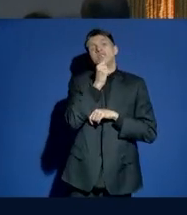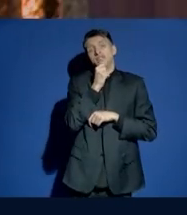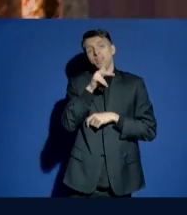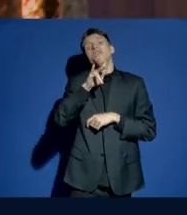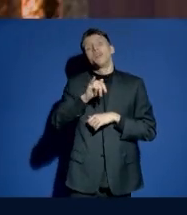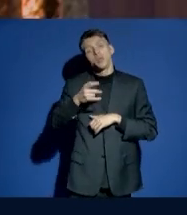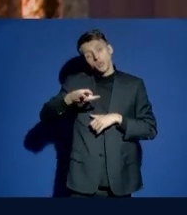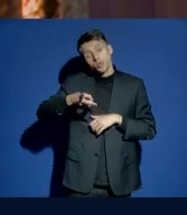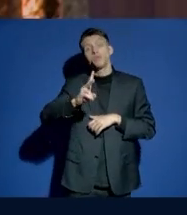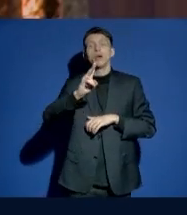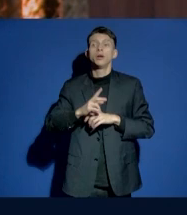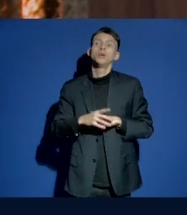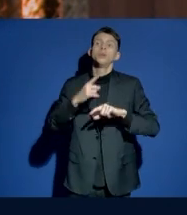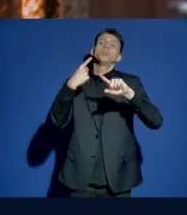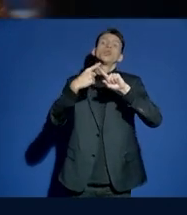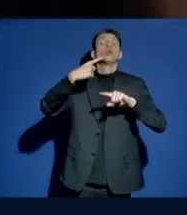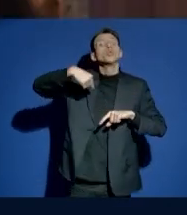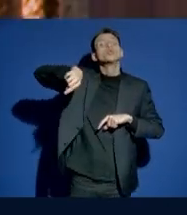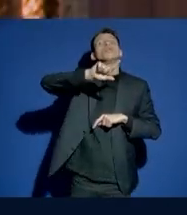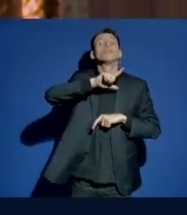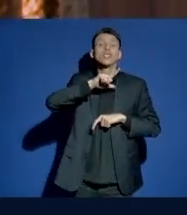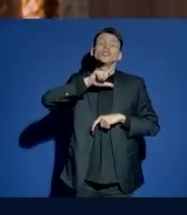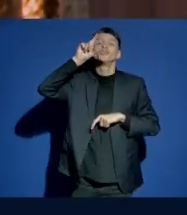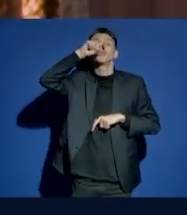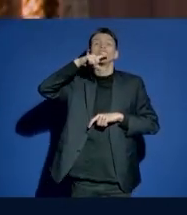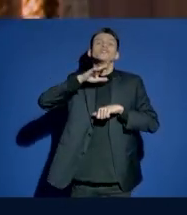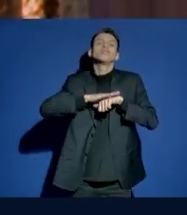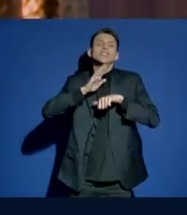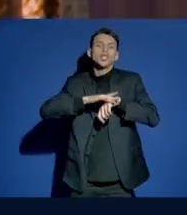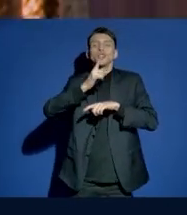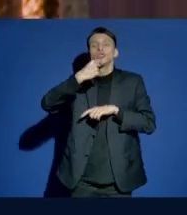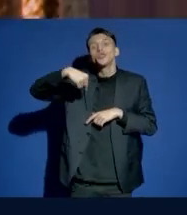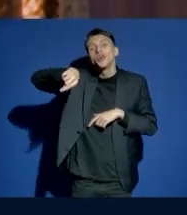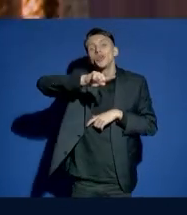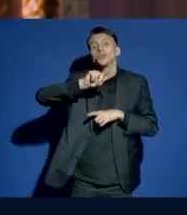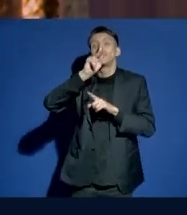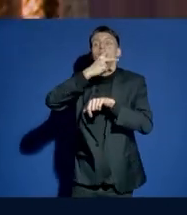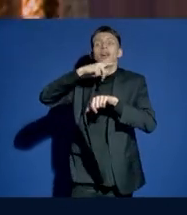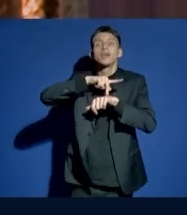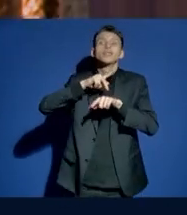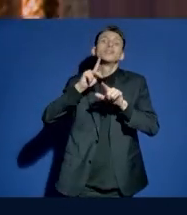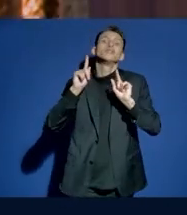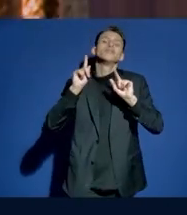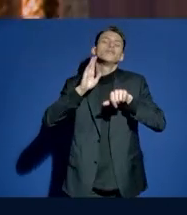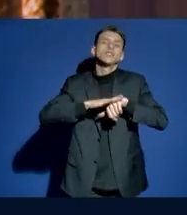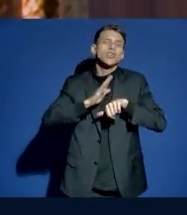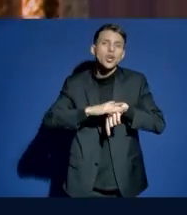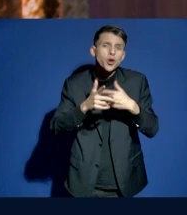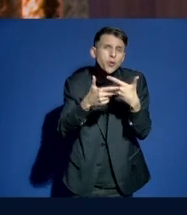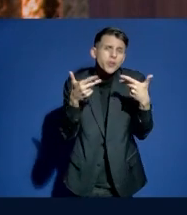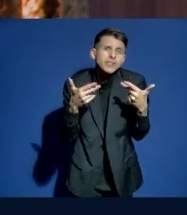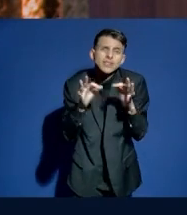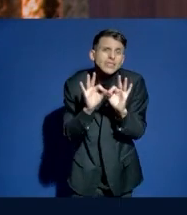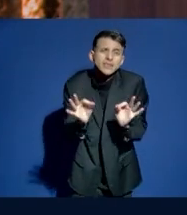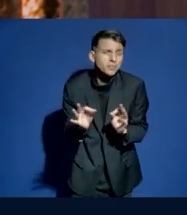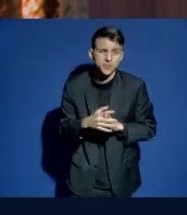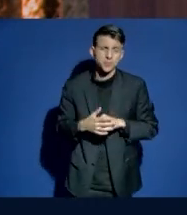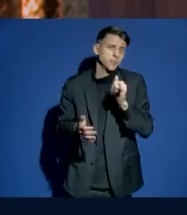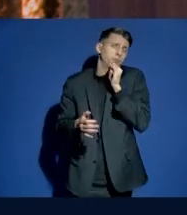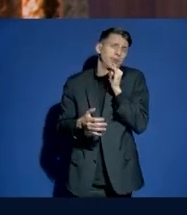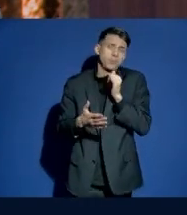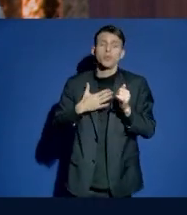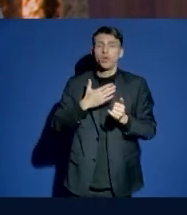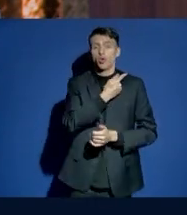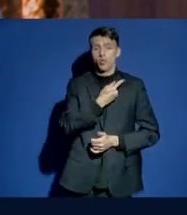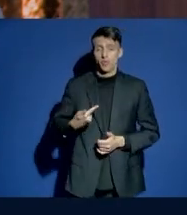será porque nós temos dificuldades de fazer no nosso país aquilo que é absolutamente Óbvio eu assumiu o governo